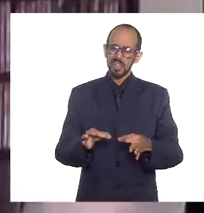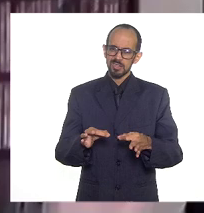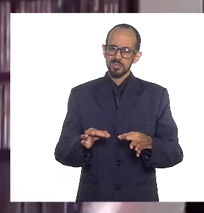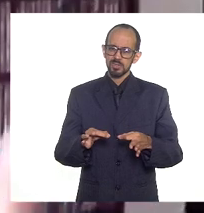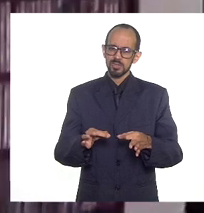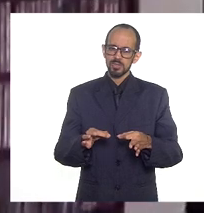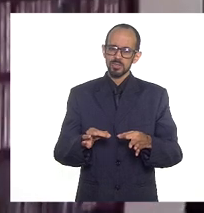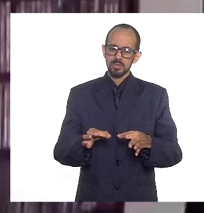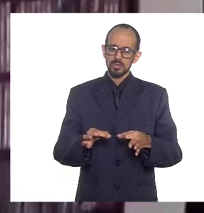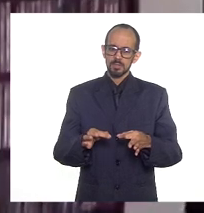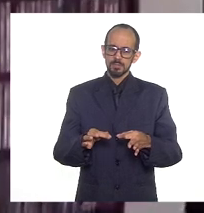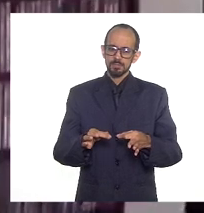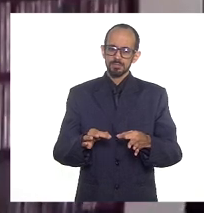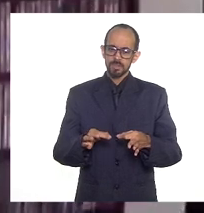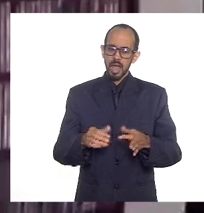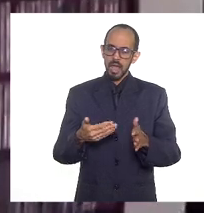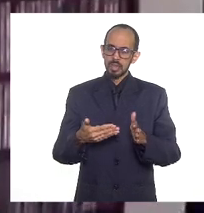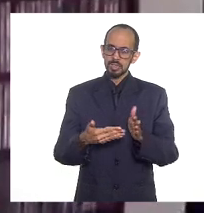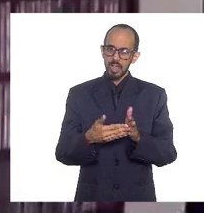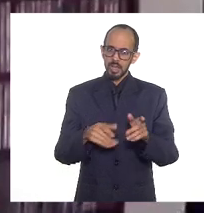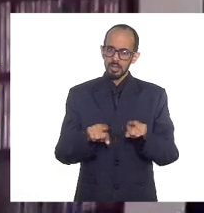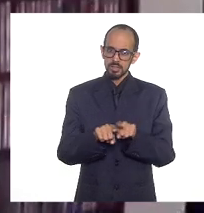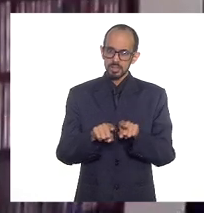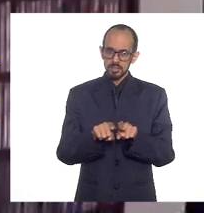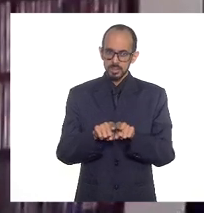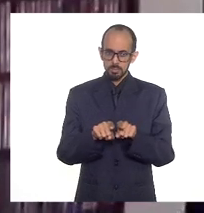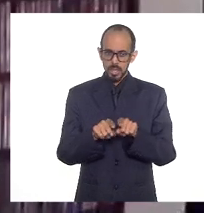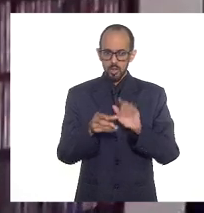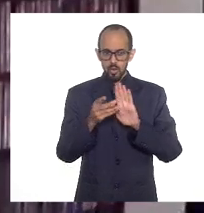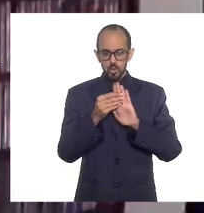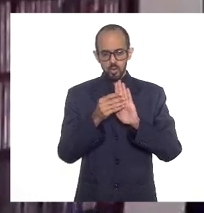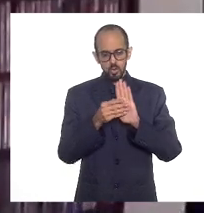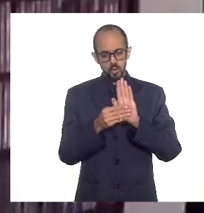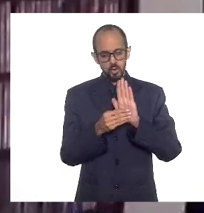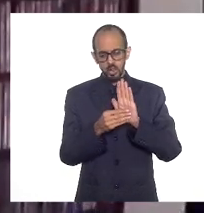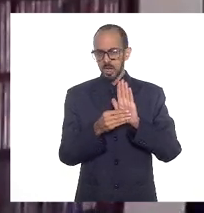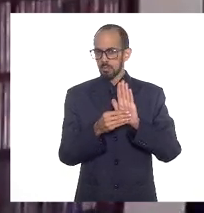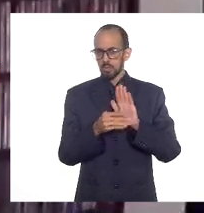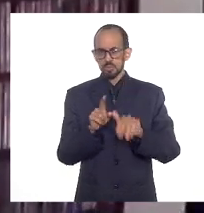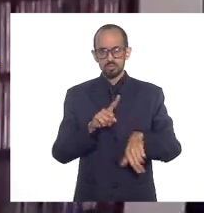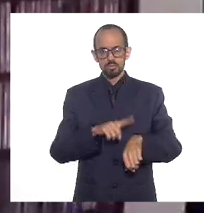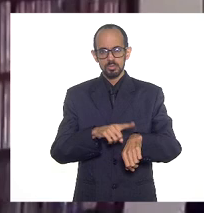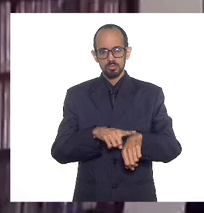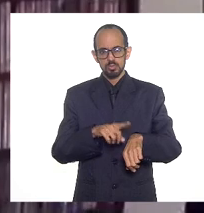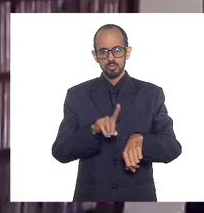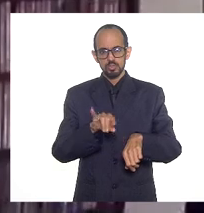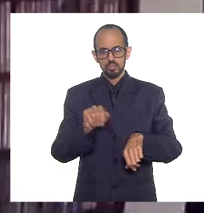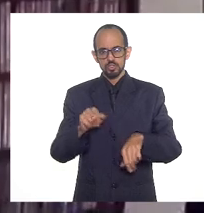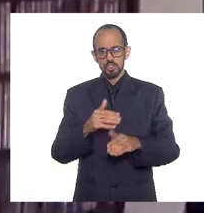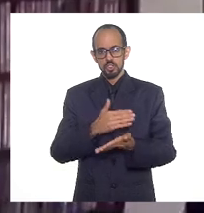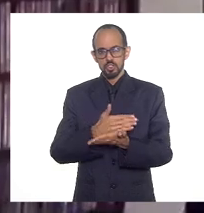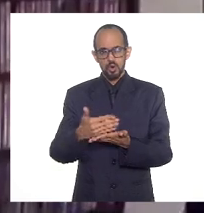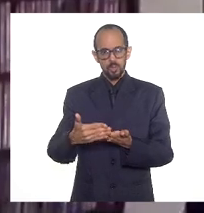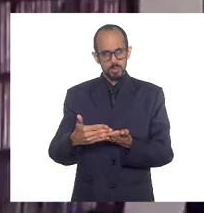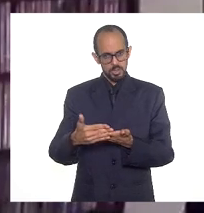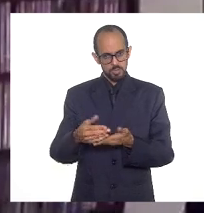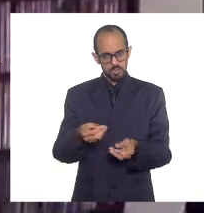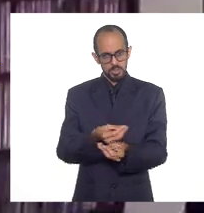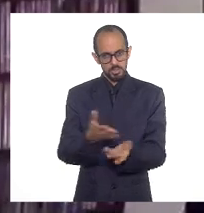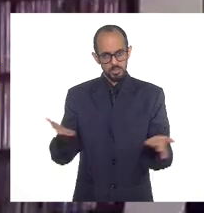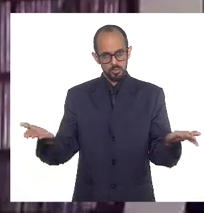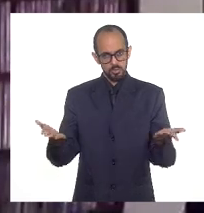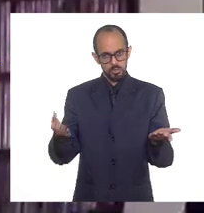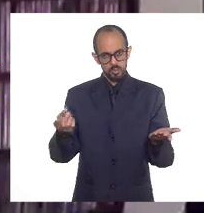tá, inclusive até com um cronograma e uma data de início da distribuição